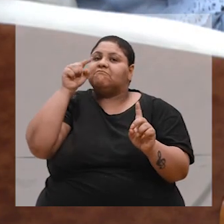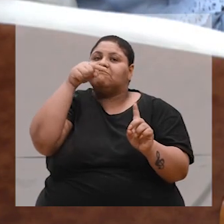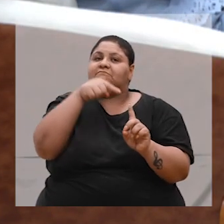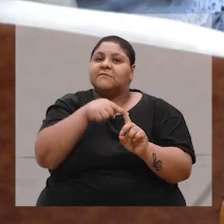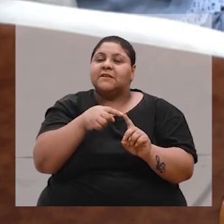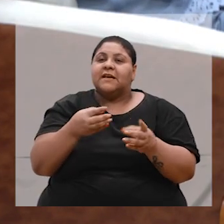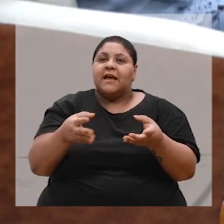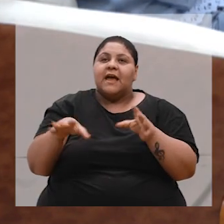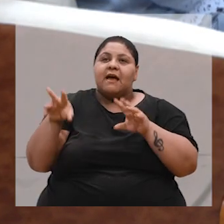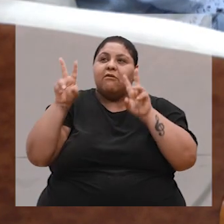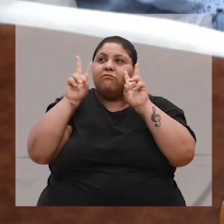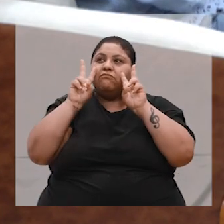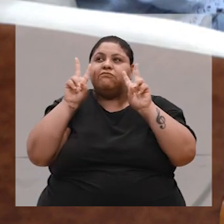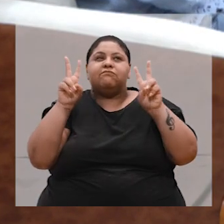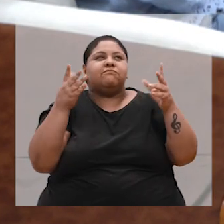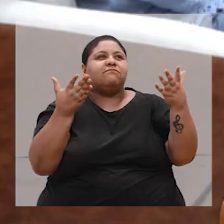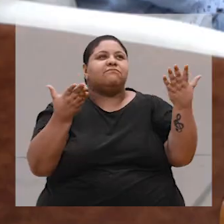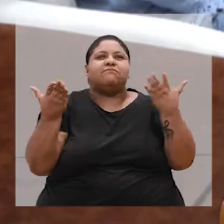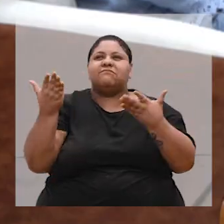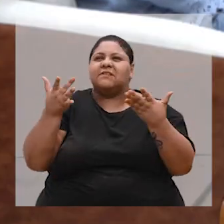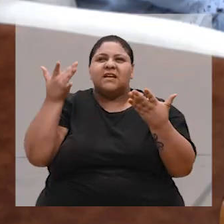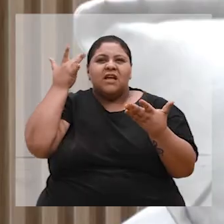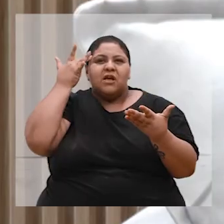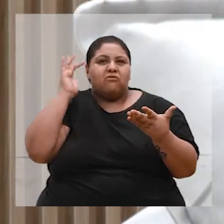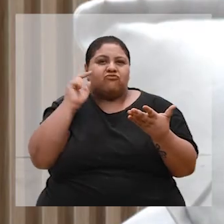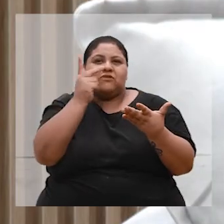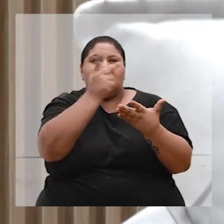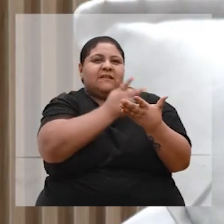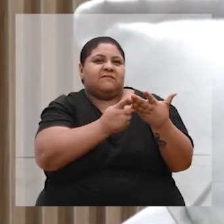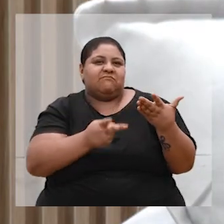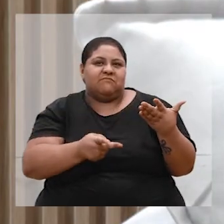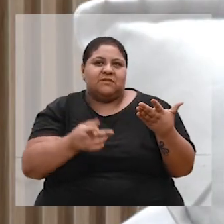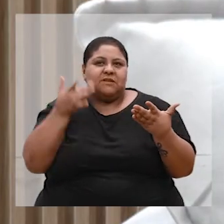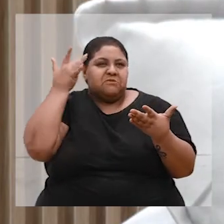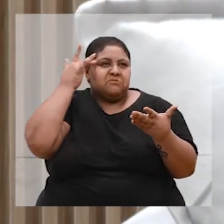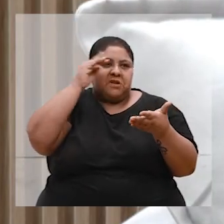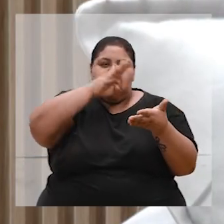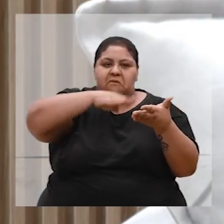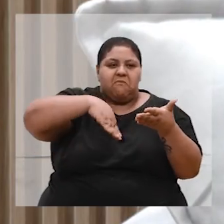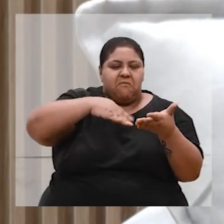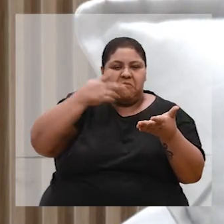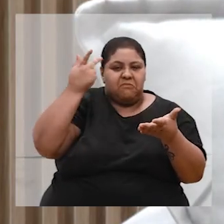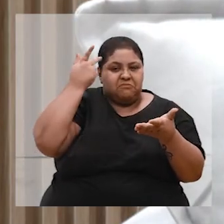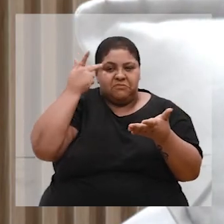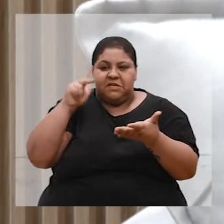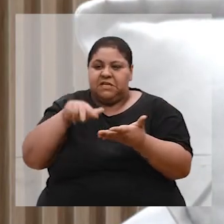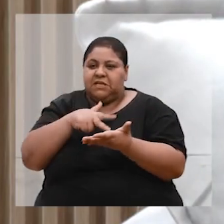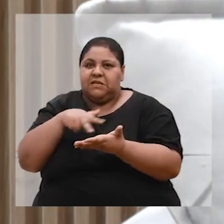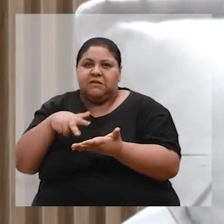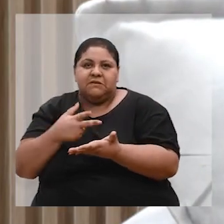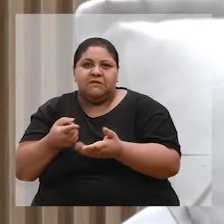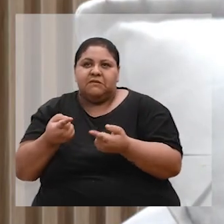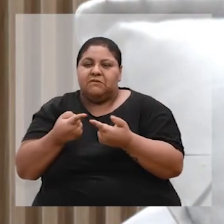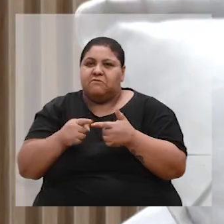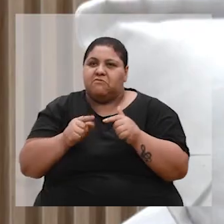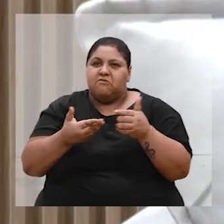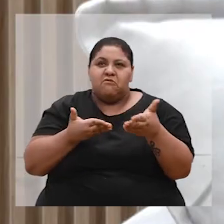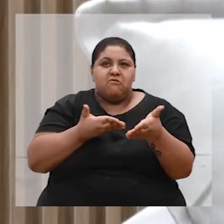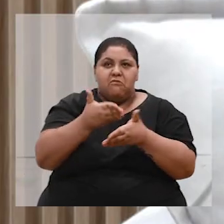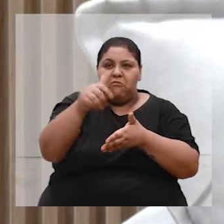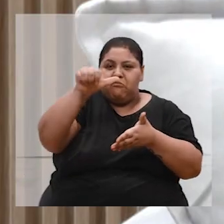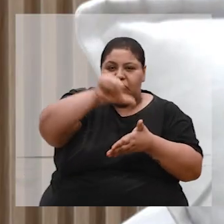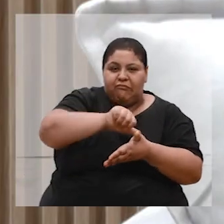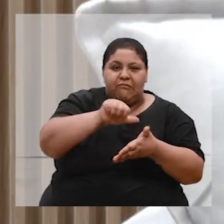é a função, é apreciar, tá, Léo? Eu não sei desenhar, não sei pintar, não sei dançar,